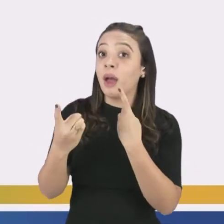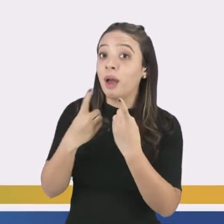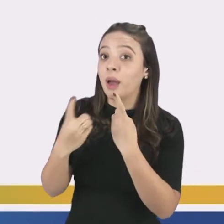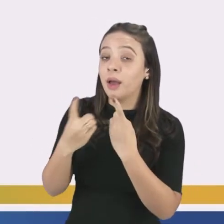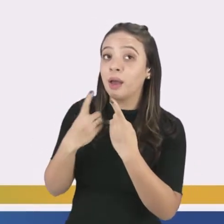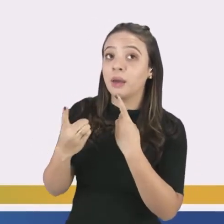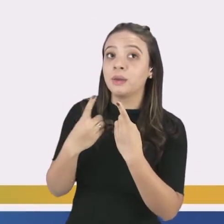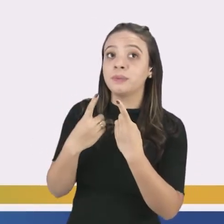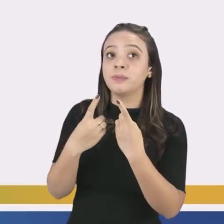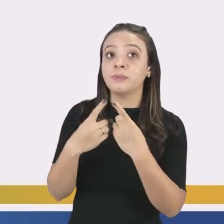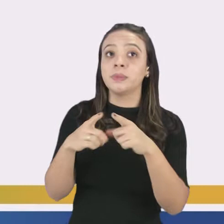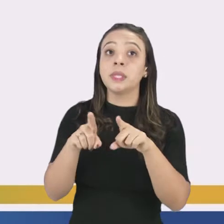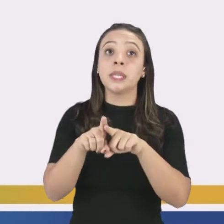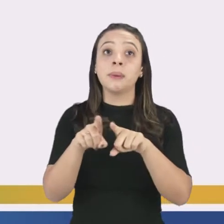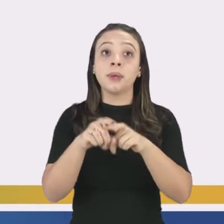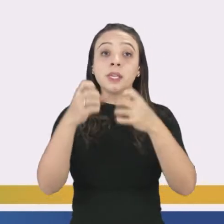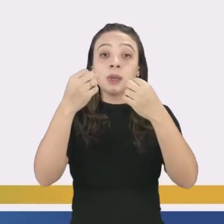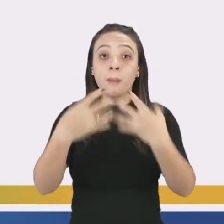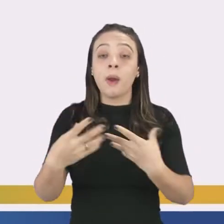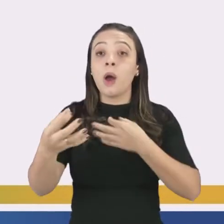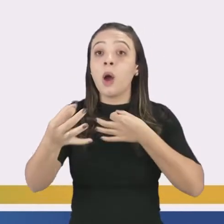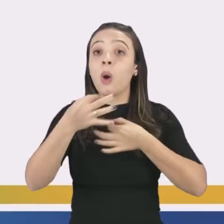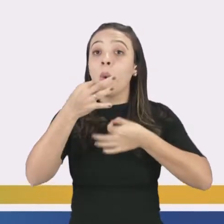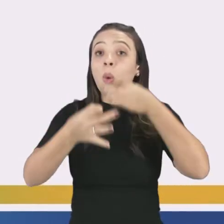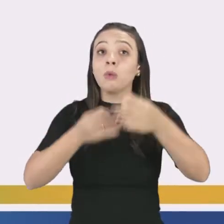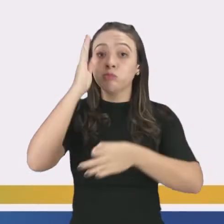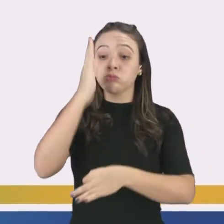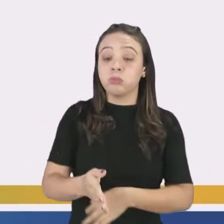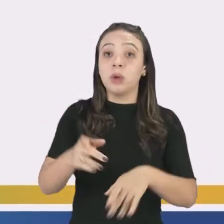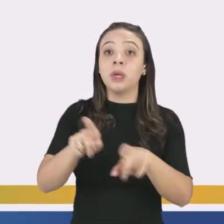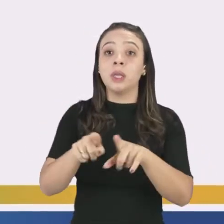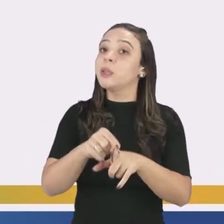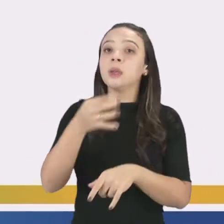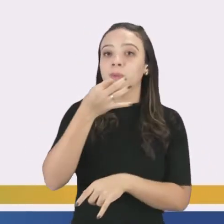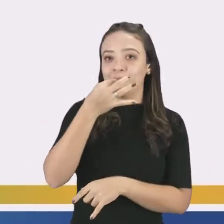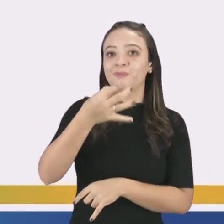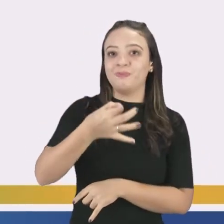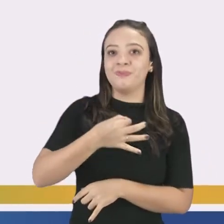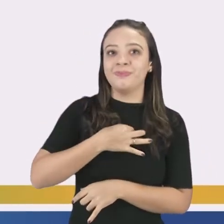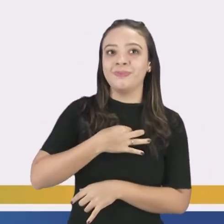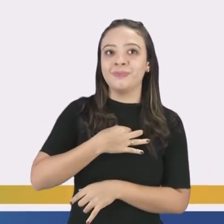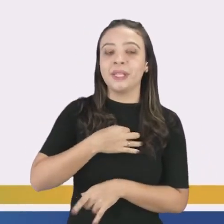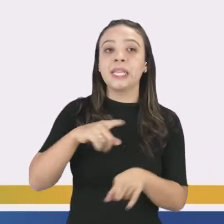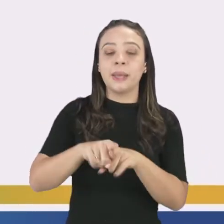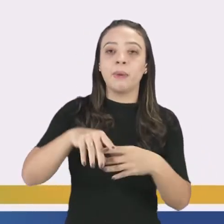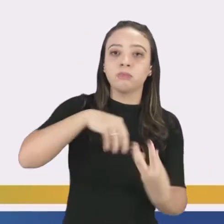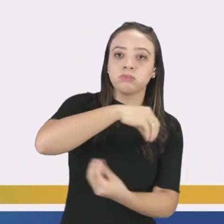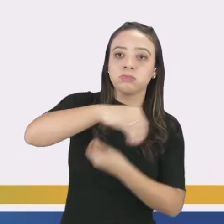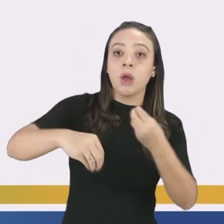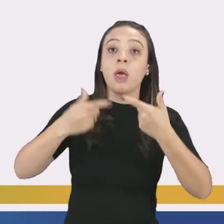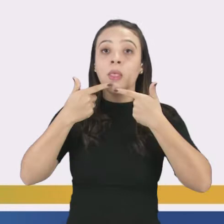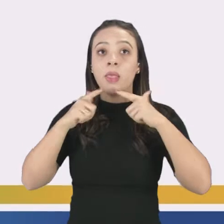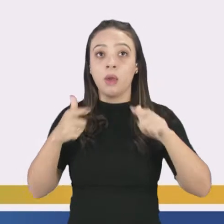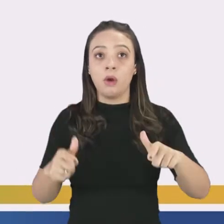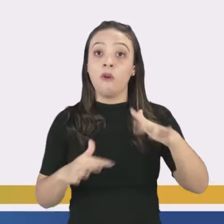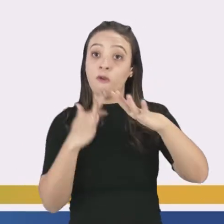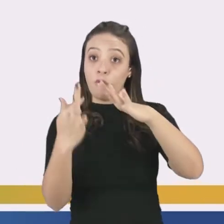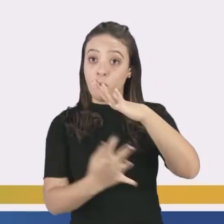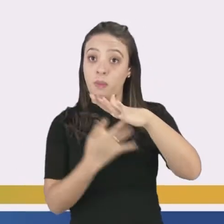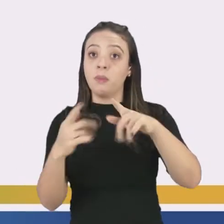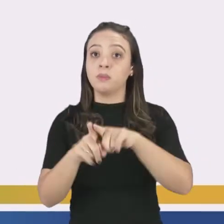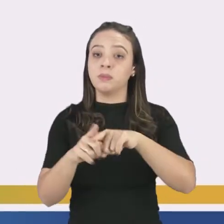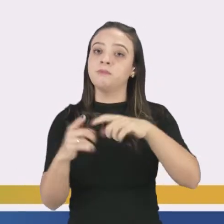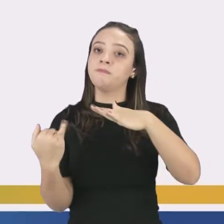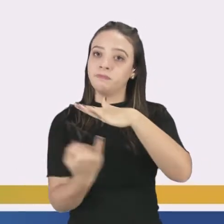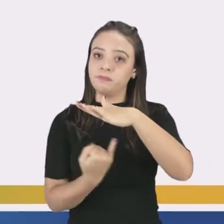diálogo. Marca do discurso direto e da subjetividade. Mescla da linguagem formal e